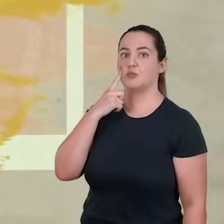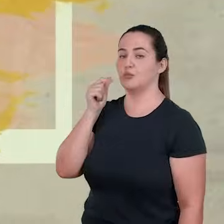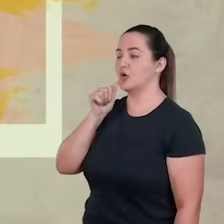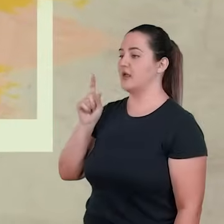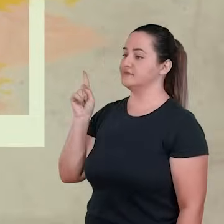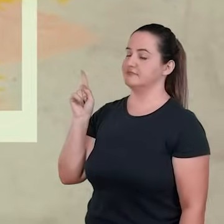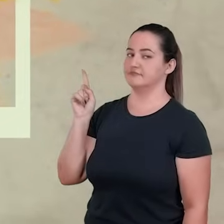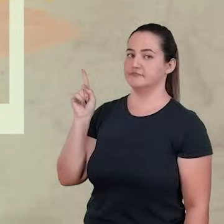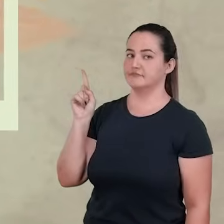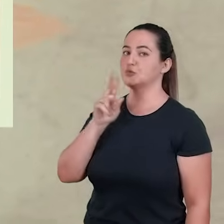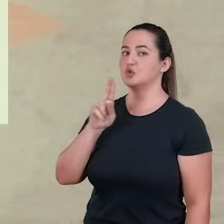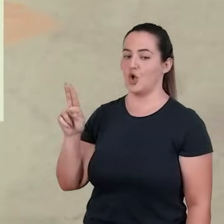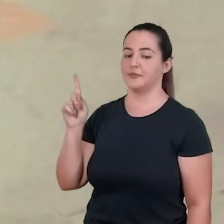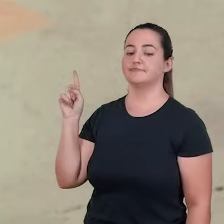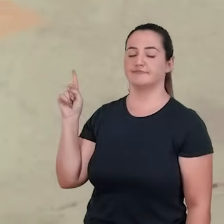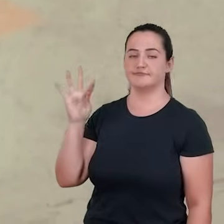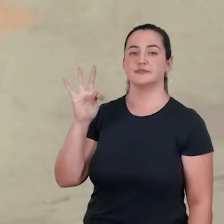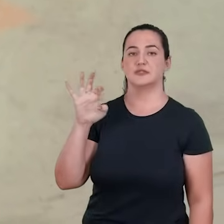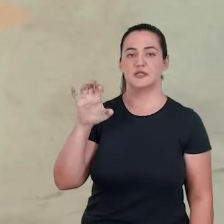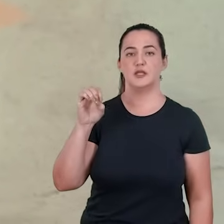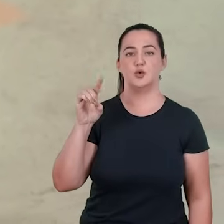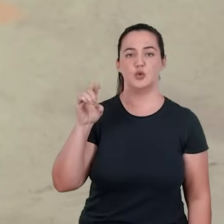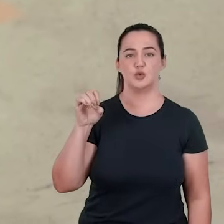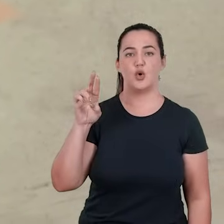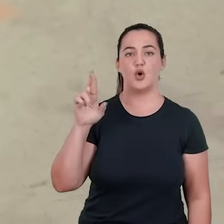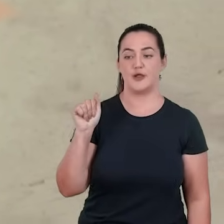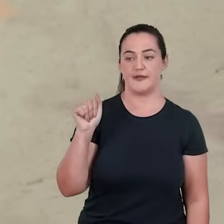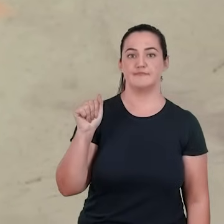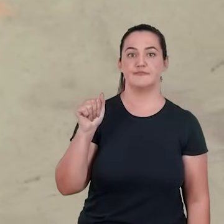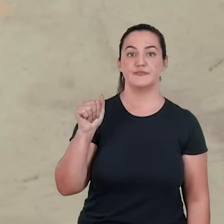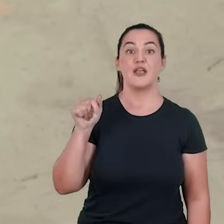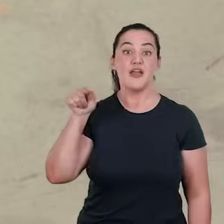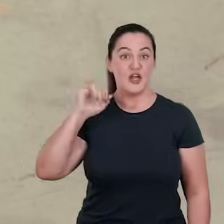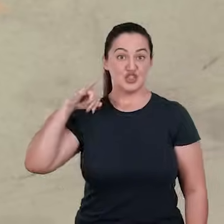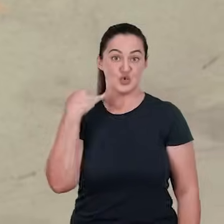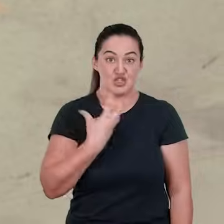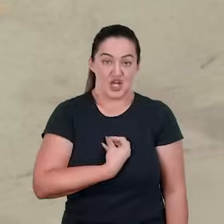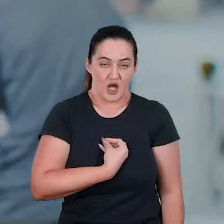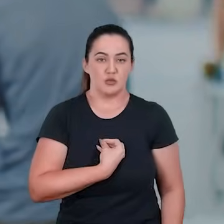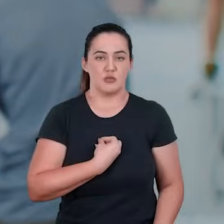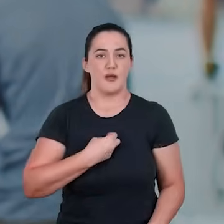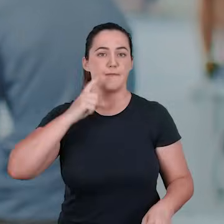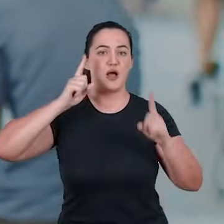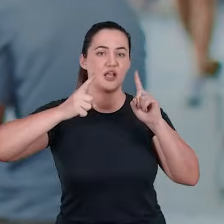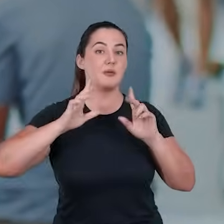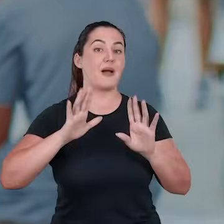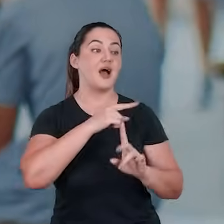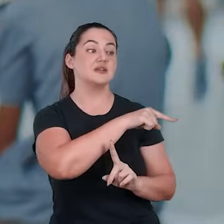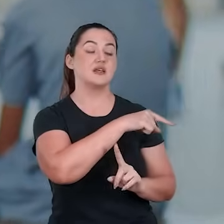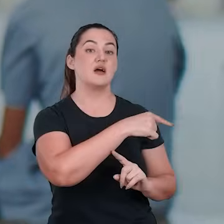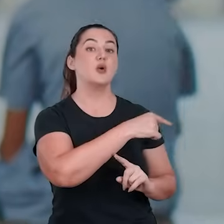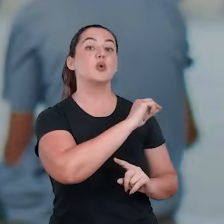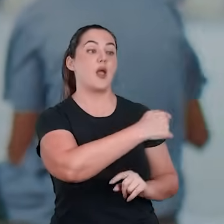imperador de Roma, mas quem dava as cartas mesmo era a imperatriz, era a esposa dele, que atrás ali